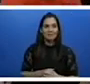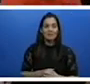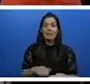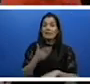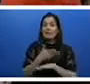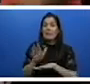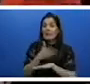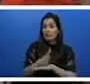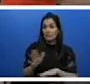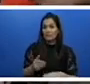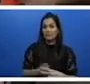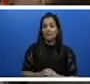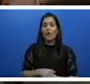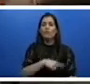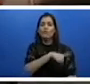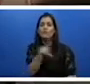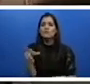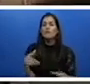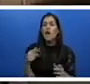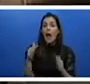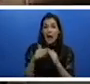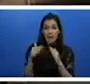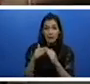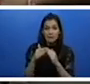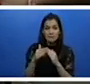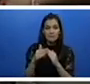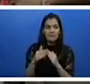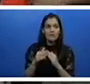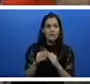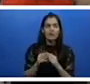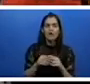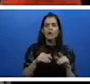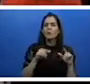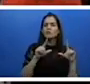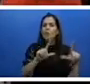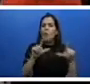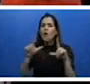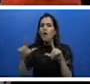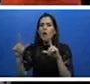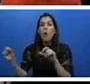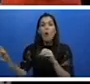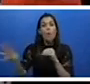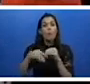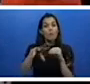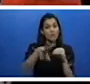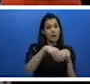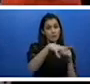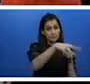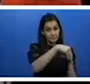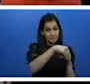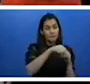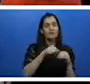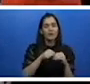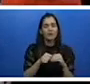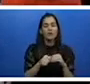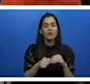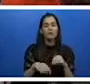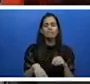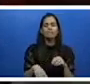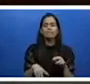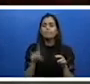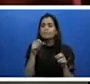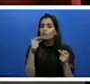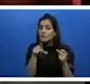Tarefa, pessoal. Vocês vão completar a sequência de números, tá? Fique atento ao intervalo. Como